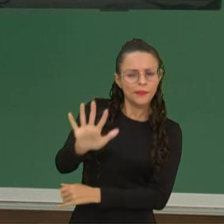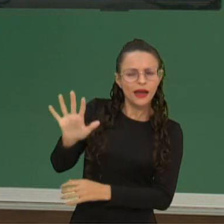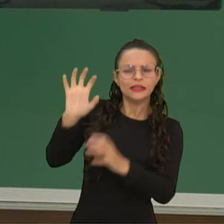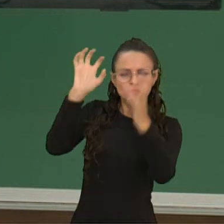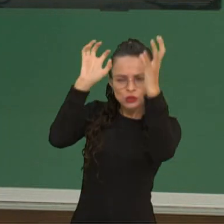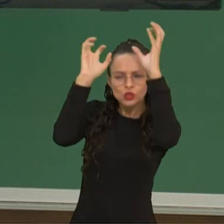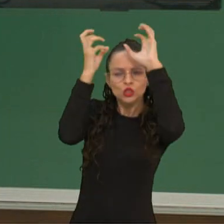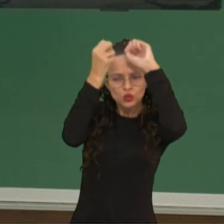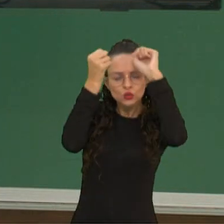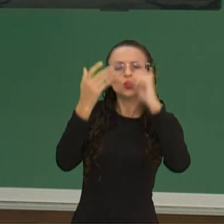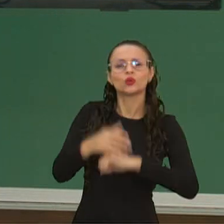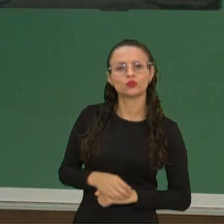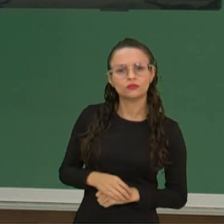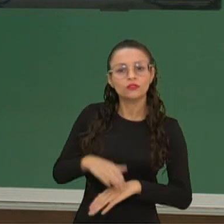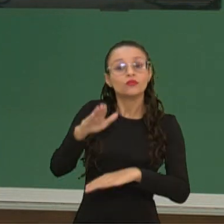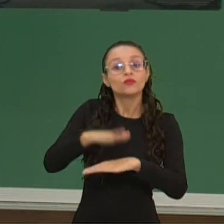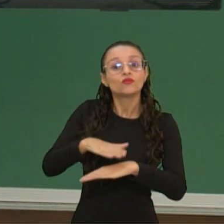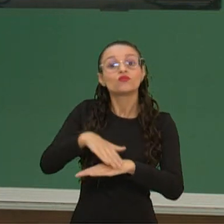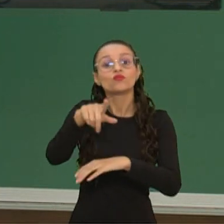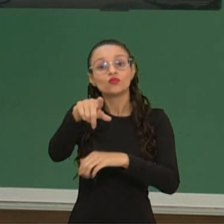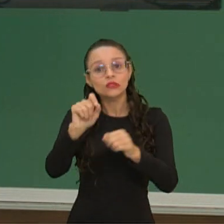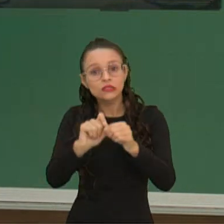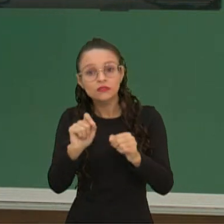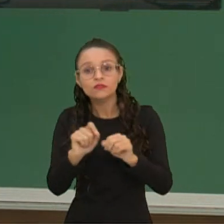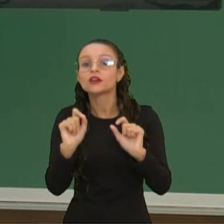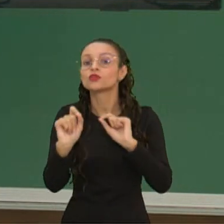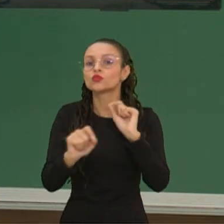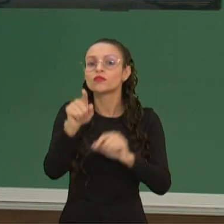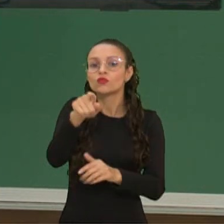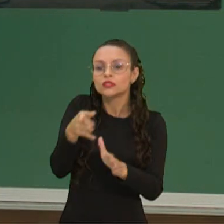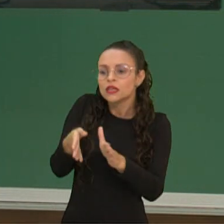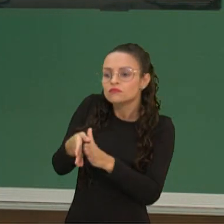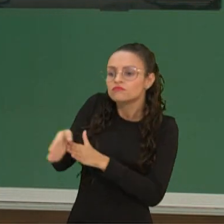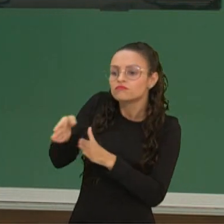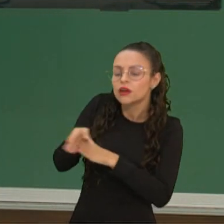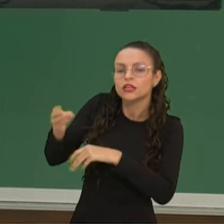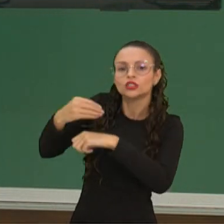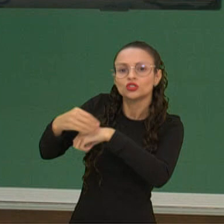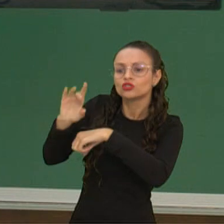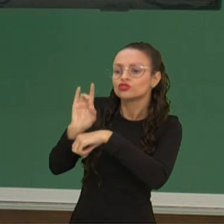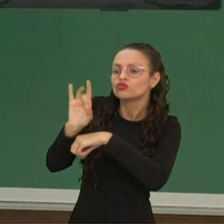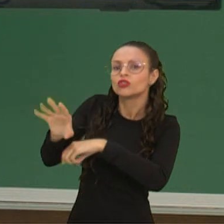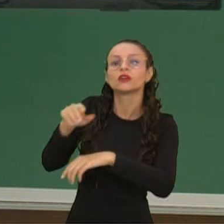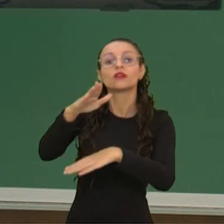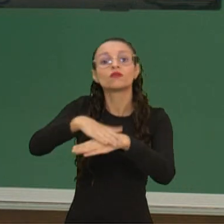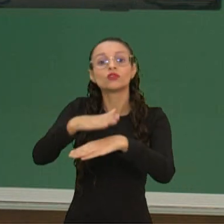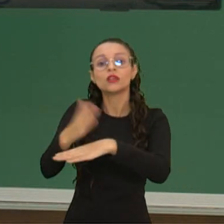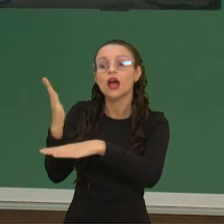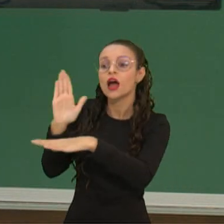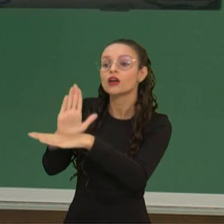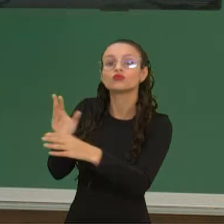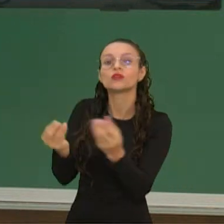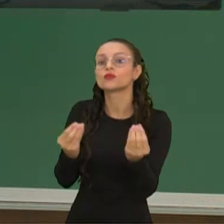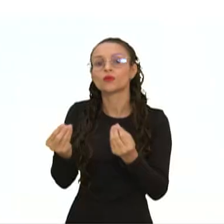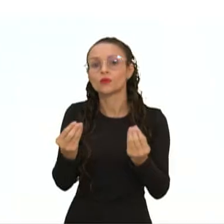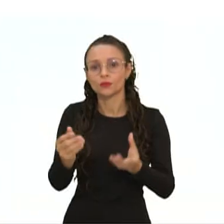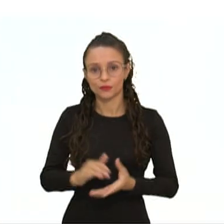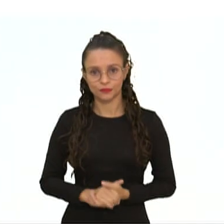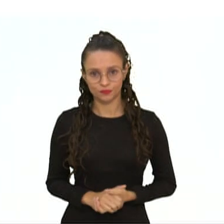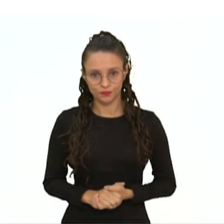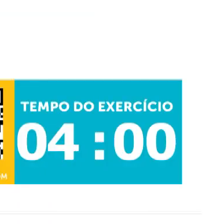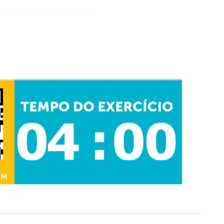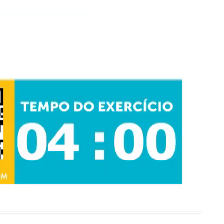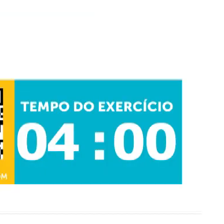tipo desses transtornos alimentares que atitudes que dicas né que conselhos o que que você faria para ajudar essa pessoa